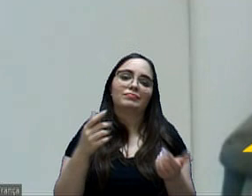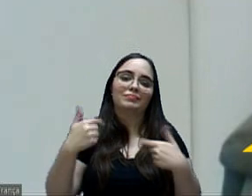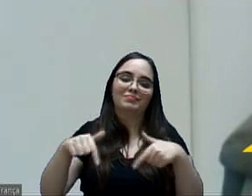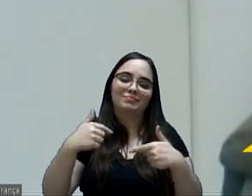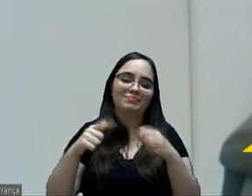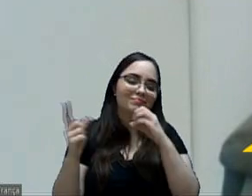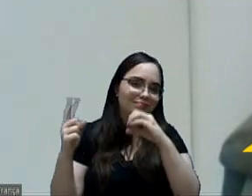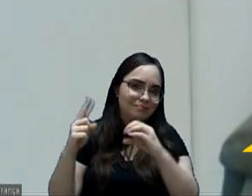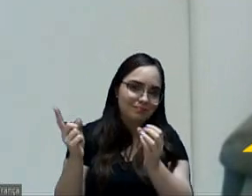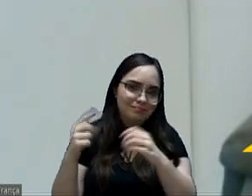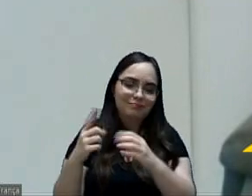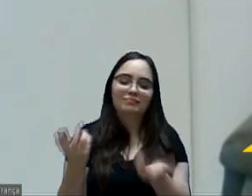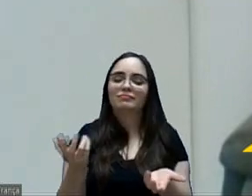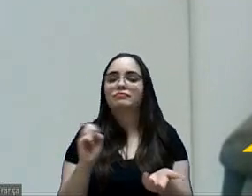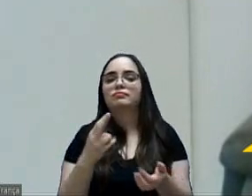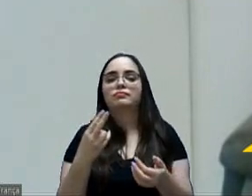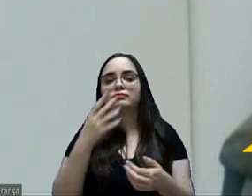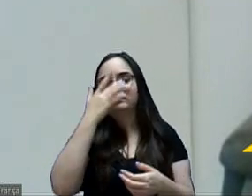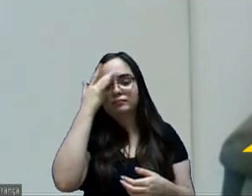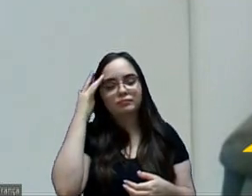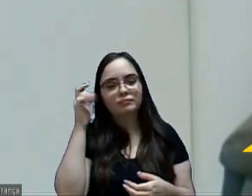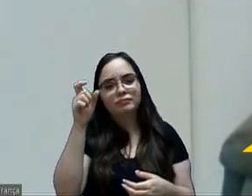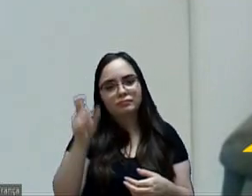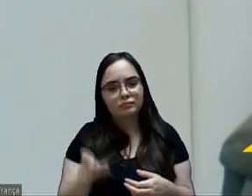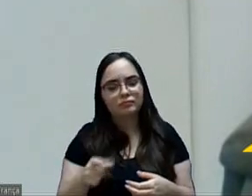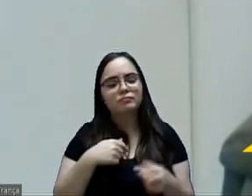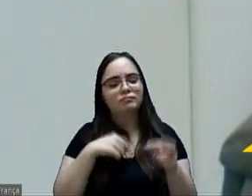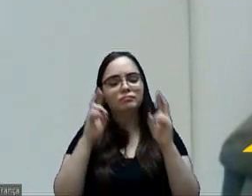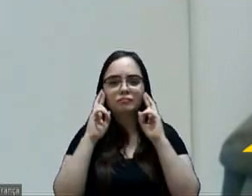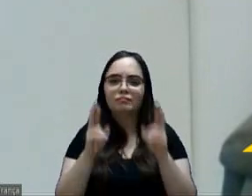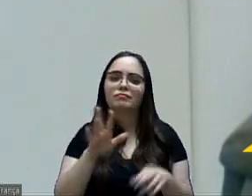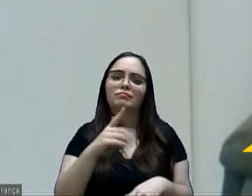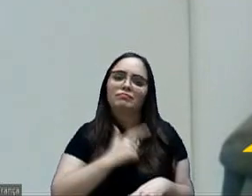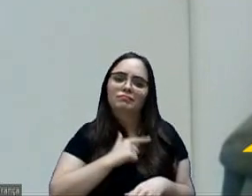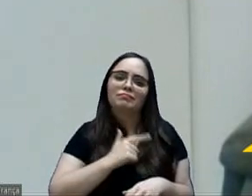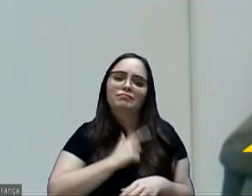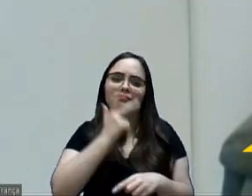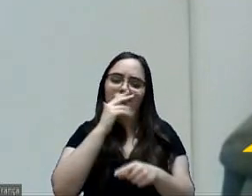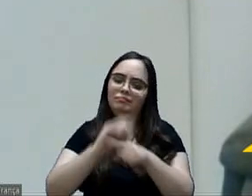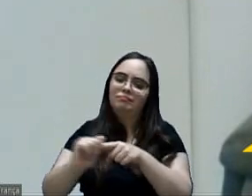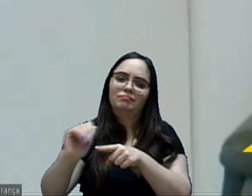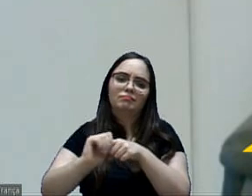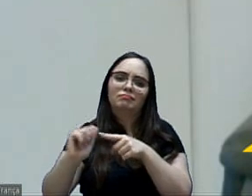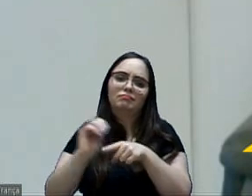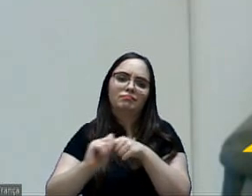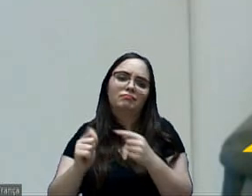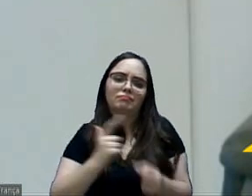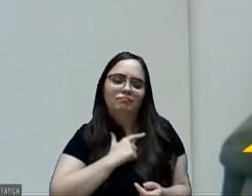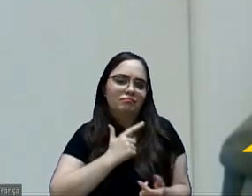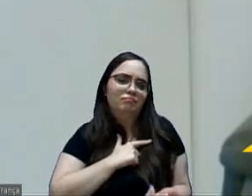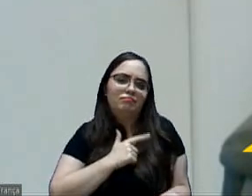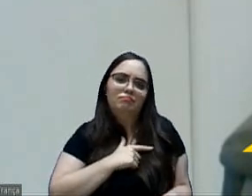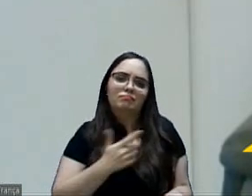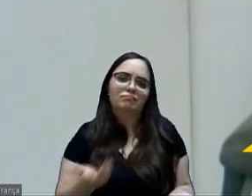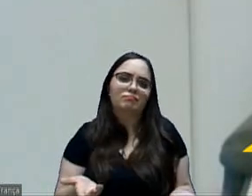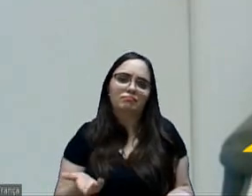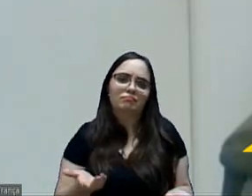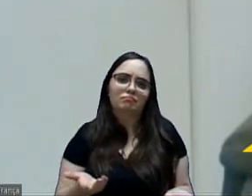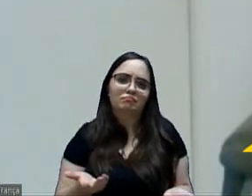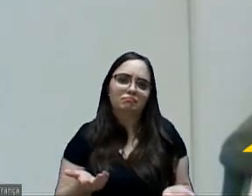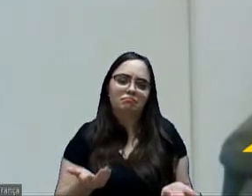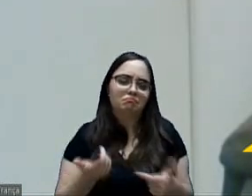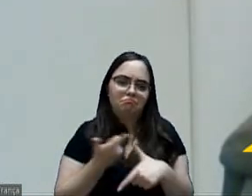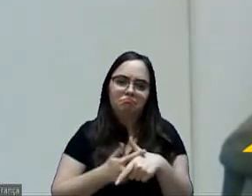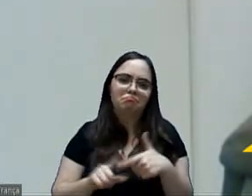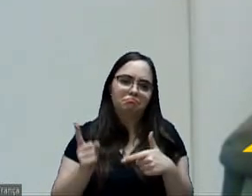Agora, precisa, está ficando muito feio, tá? Está muito chato. Esse puxa-saquismo que você está fazendo, vereador Manga. Eu sei que você vai bater em mim amanhã, não tem